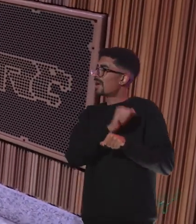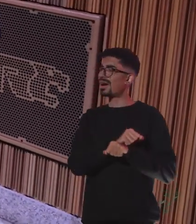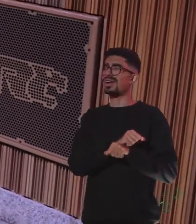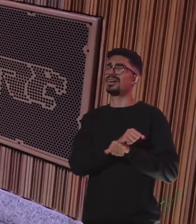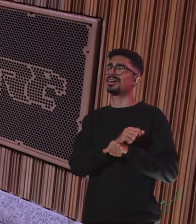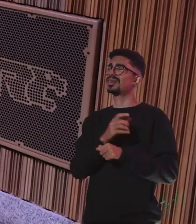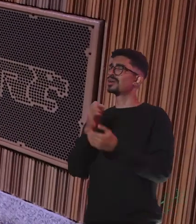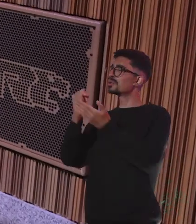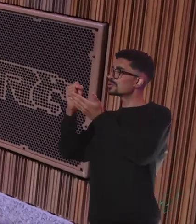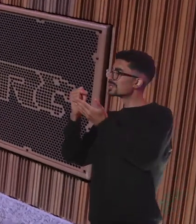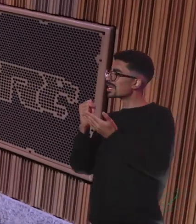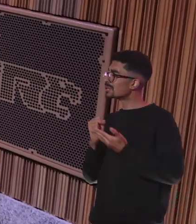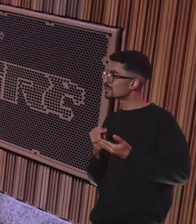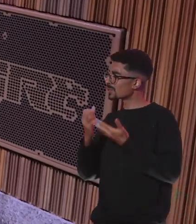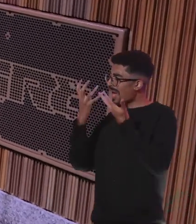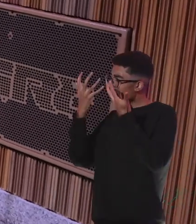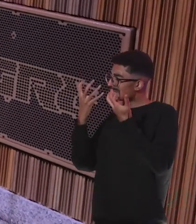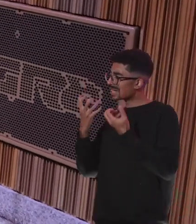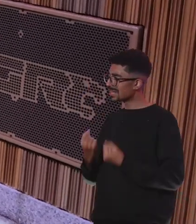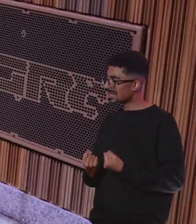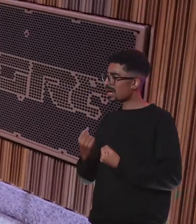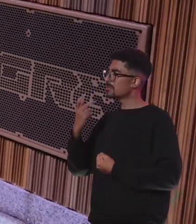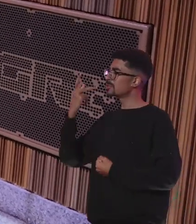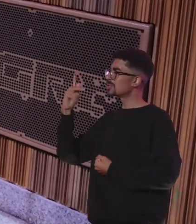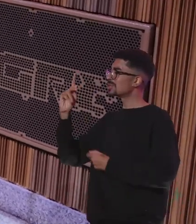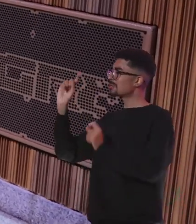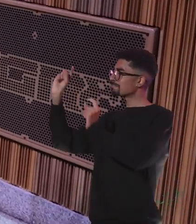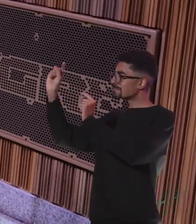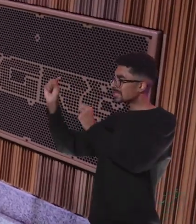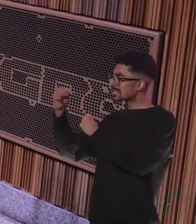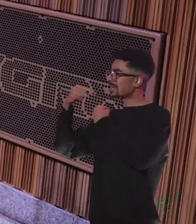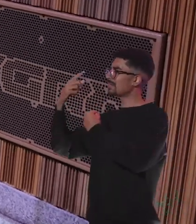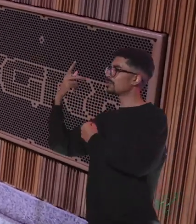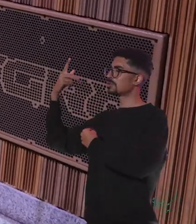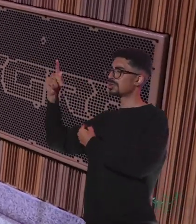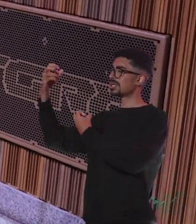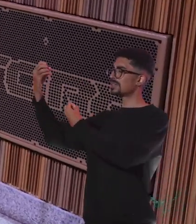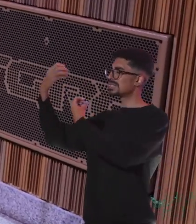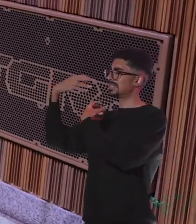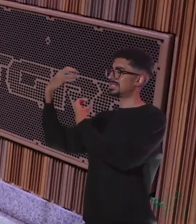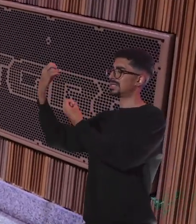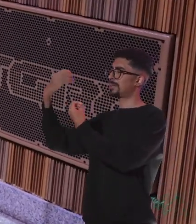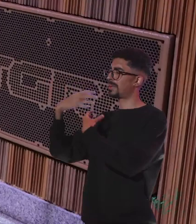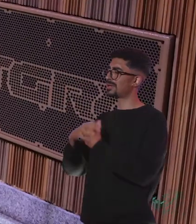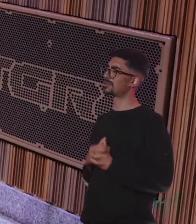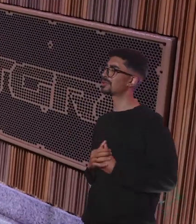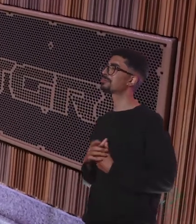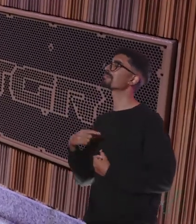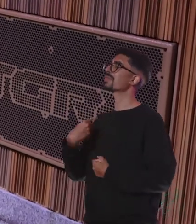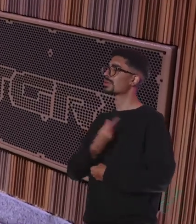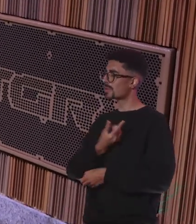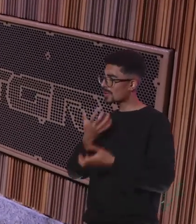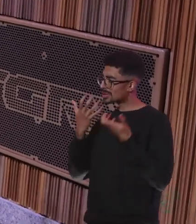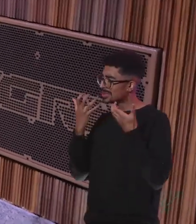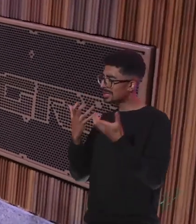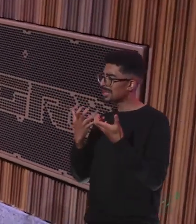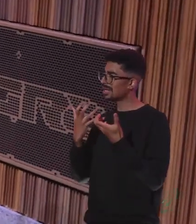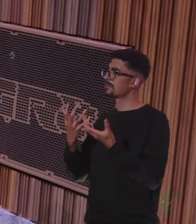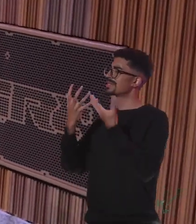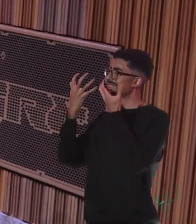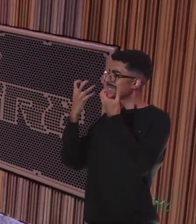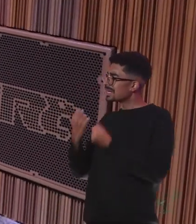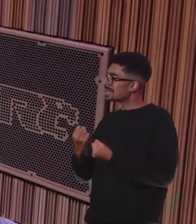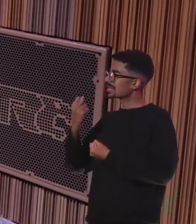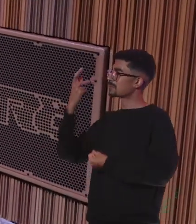a aceitarmos o confronto da Tua Palavra e do Teu Espírito. Queremos um compromisso de